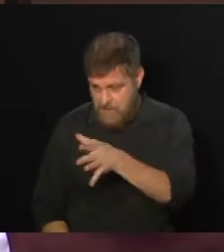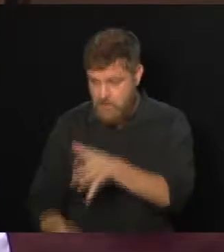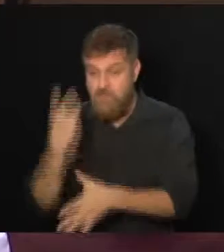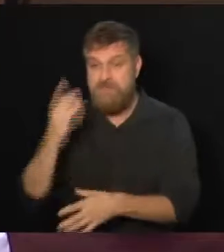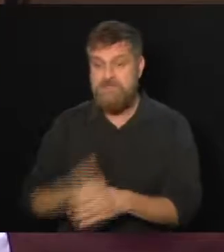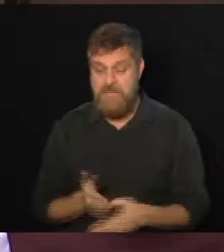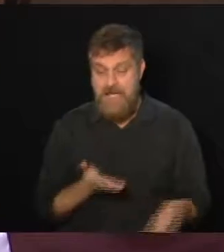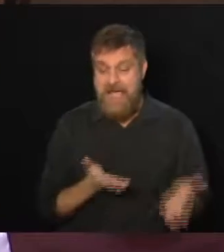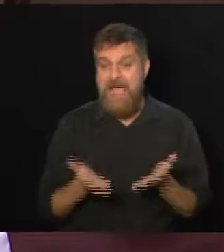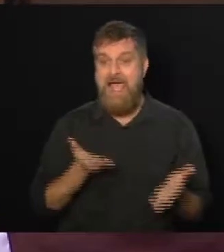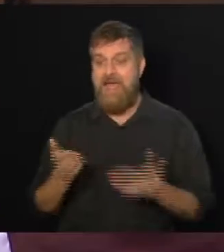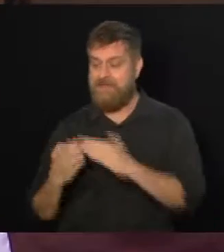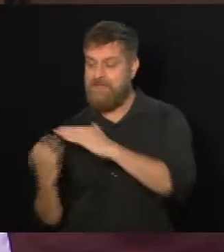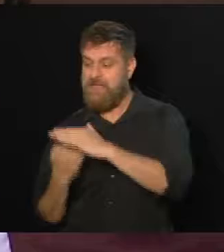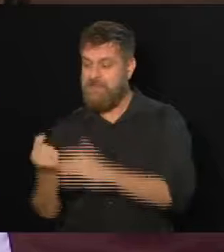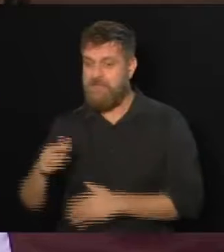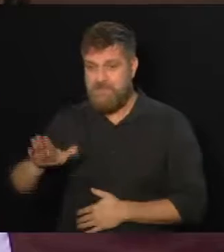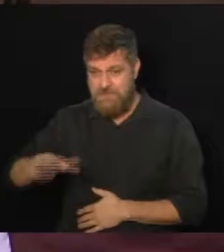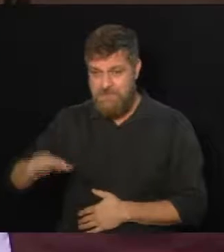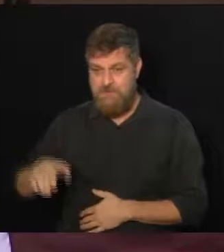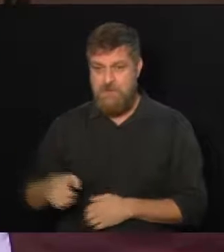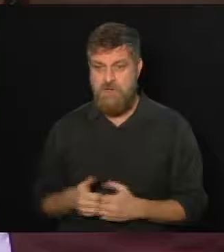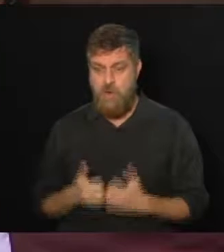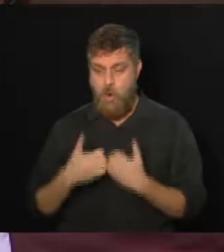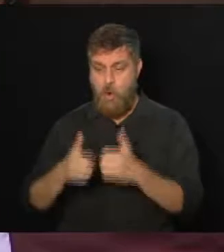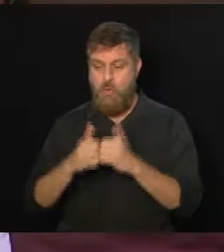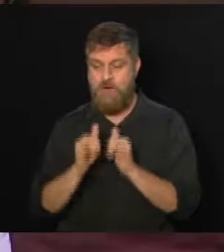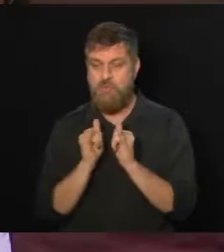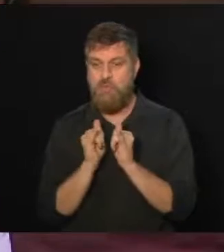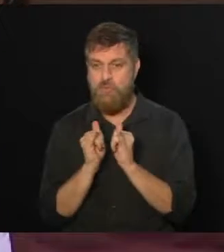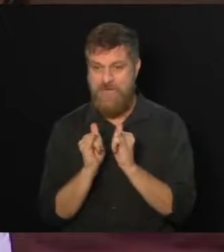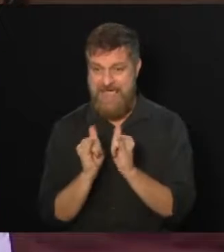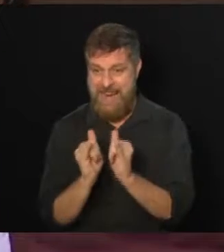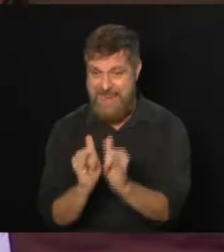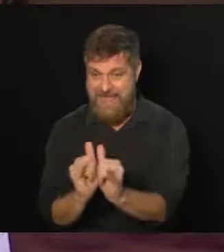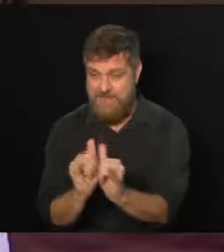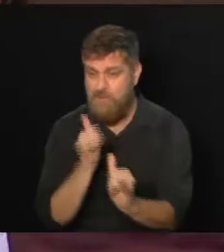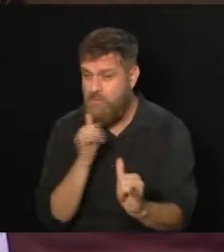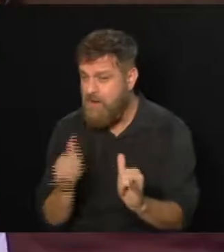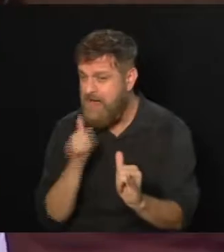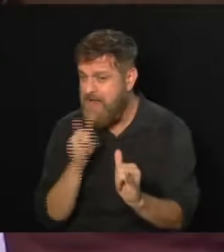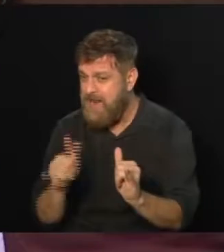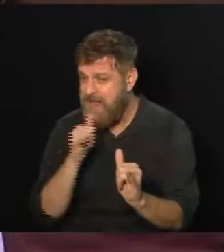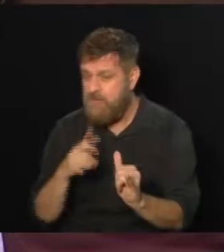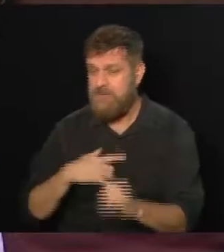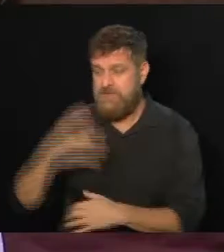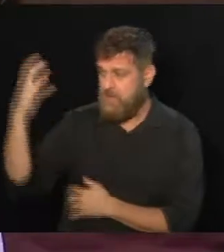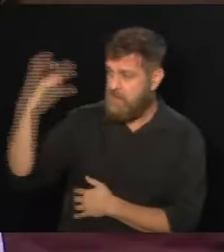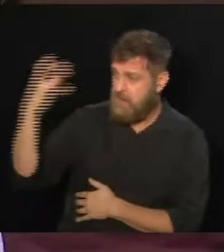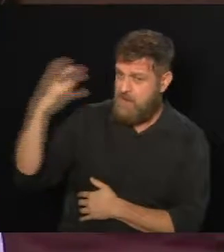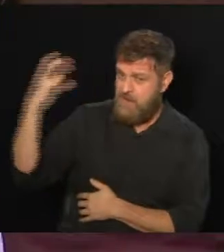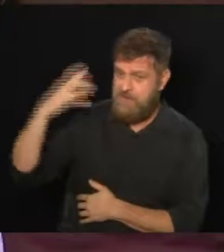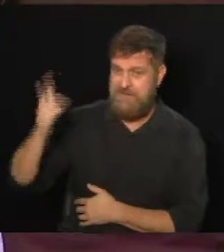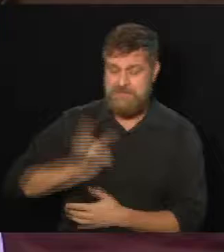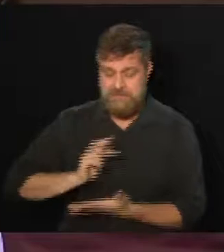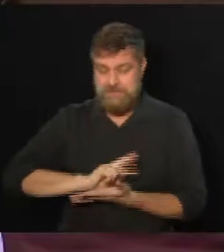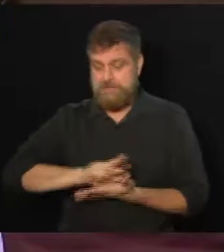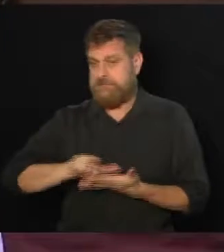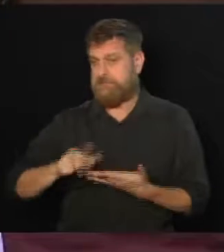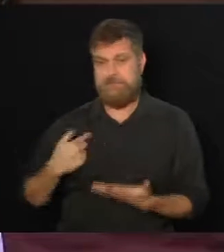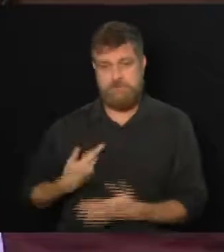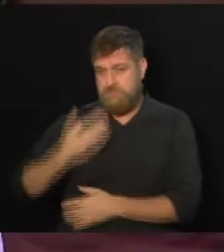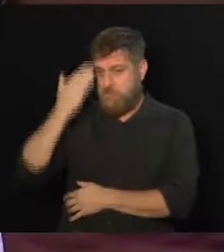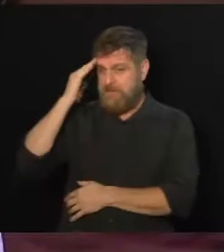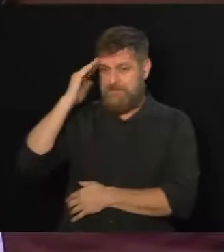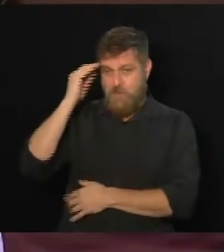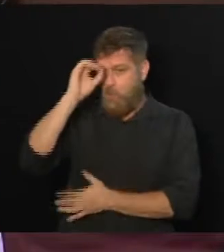nova licitação, como é o caso do ônibus elétrico no BRT, ônibus ar-condicionado. Só que existem algumas coisas que nós não estamos